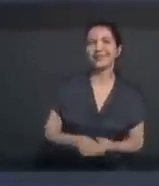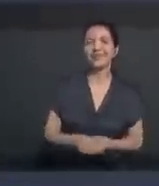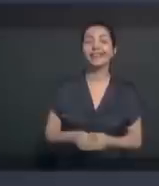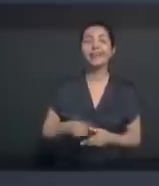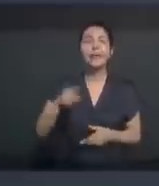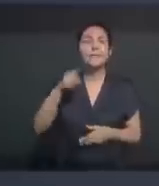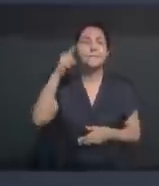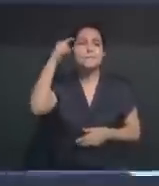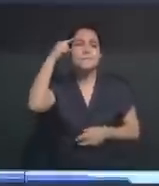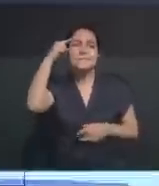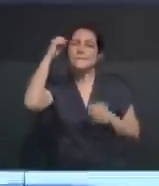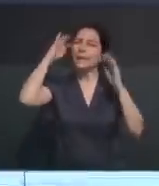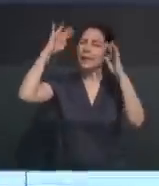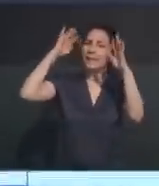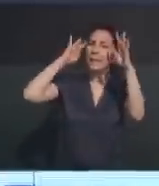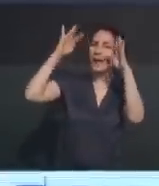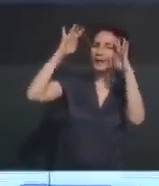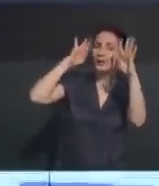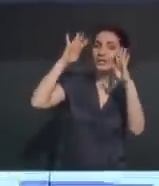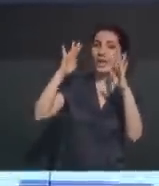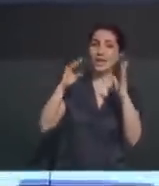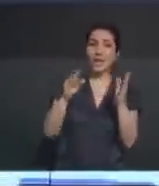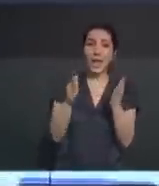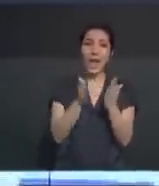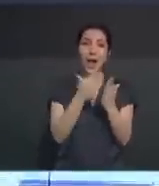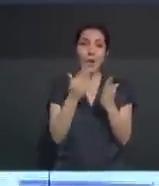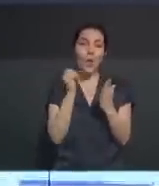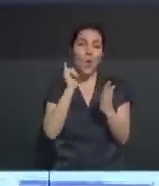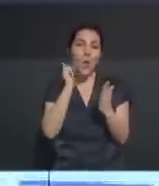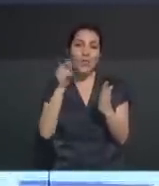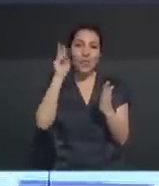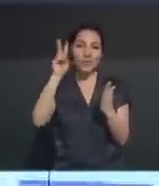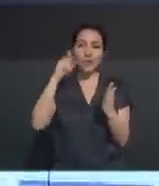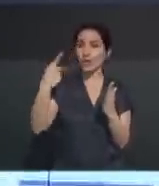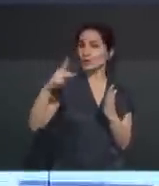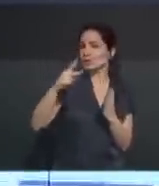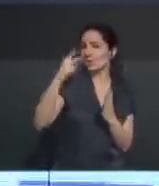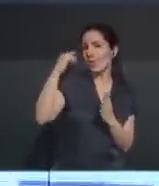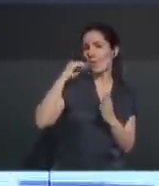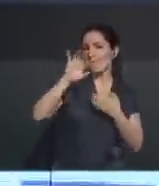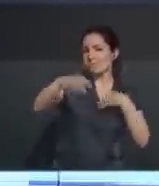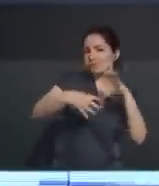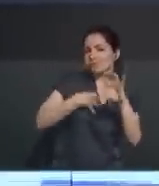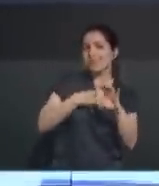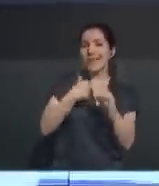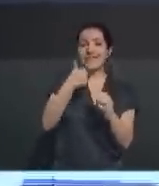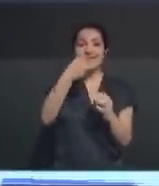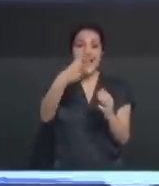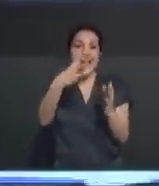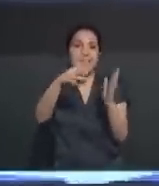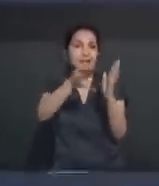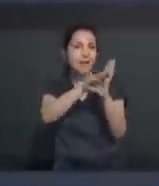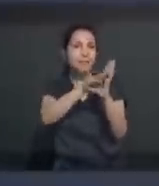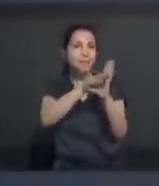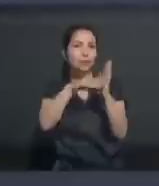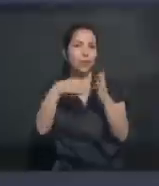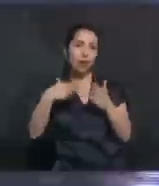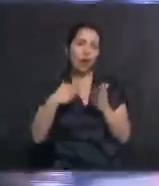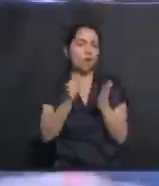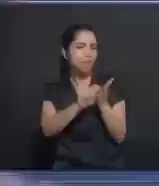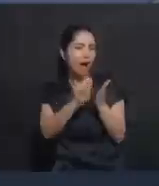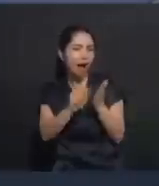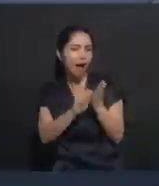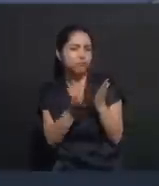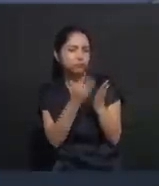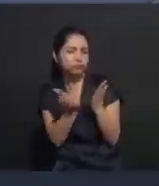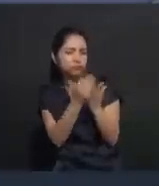Você já imaginou ter 13 capítulos na Bíblia com a sua história e nenhum pecado? E nenhum deslize?